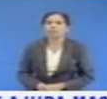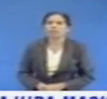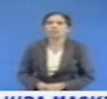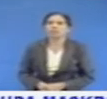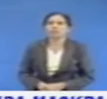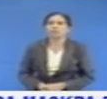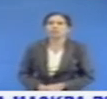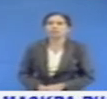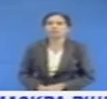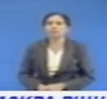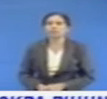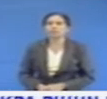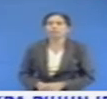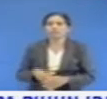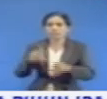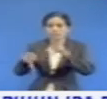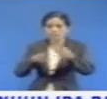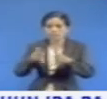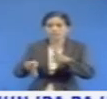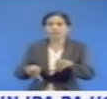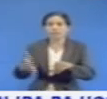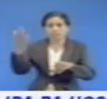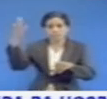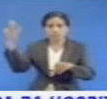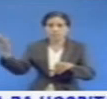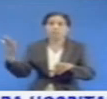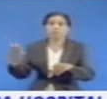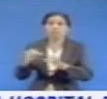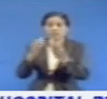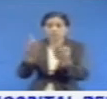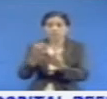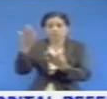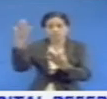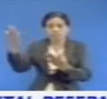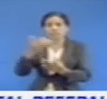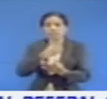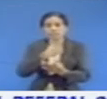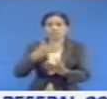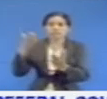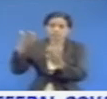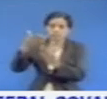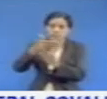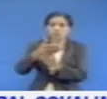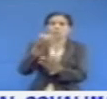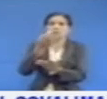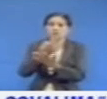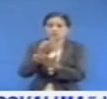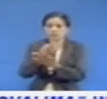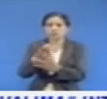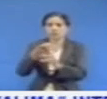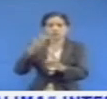Comunidade de aldeia tia suku kami a posto administrativo Cristo Rei município dili sedau com acesso a subsídio russi